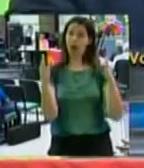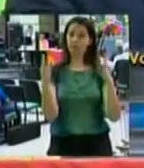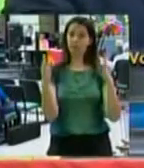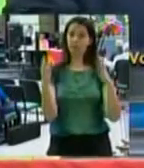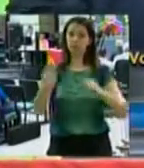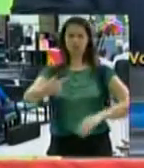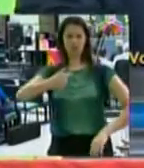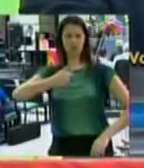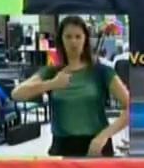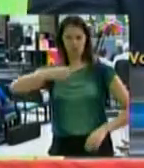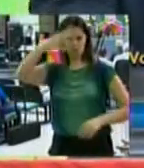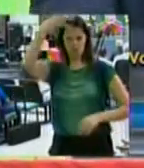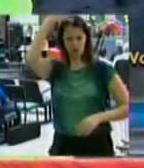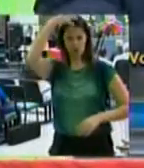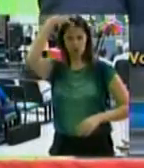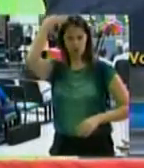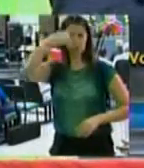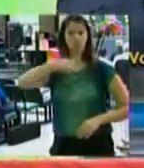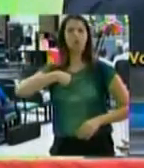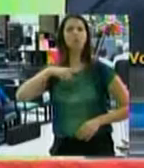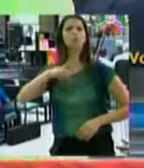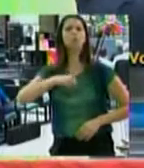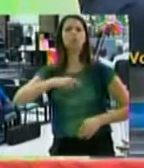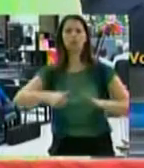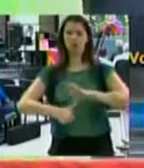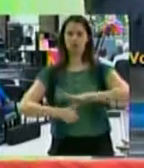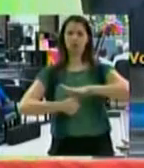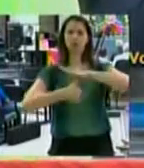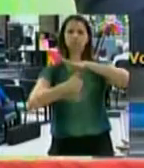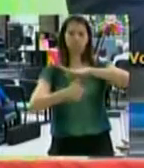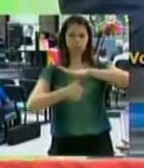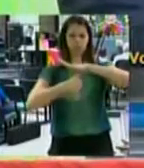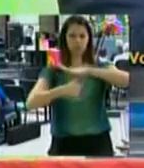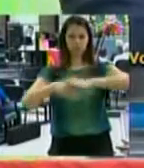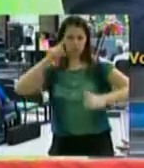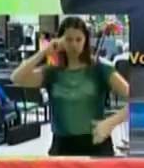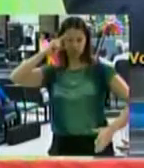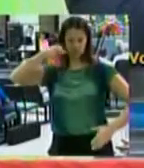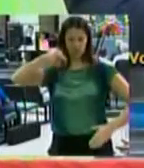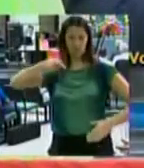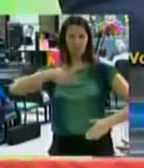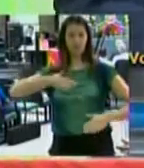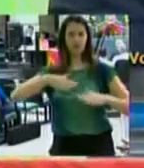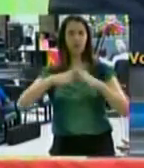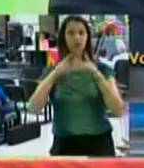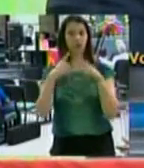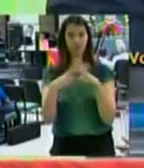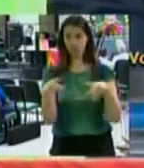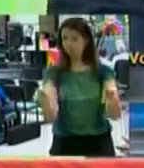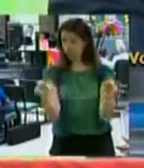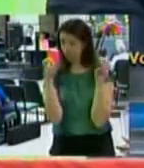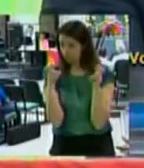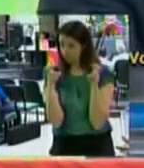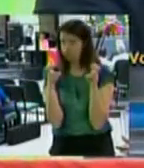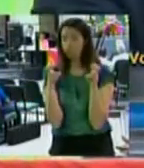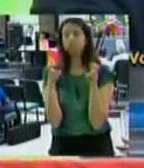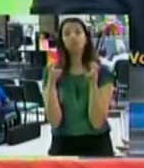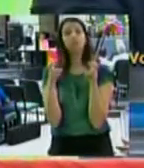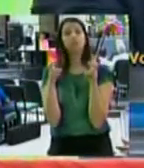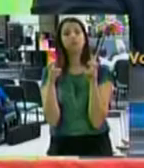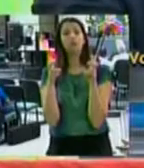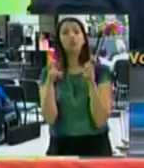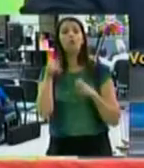eu reino e possuo autoridade sobre a minha igreja. Perceberam, senhores? Vocês